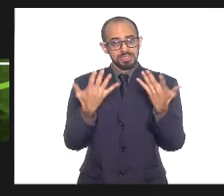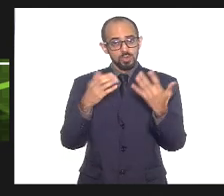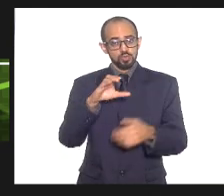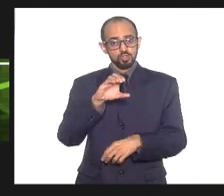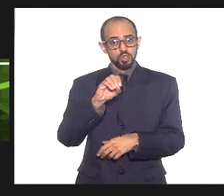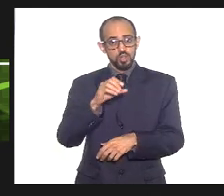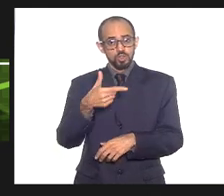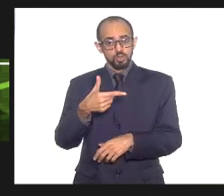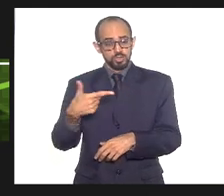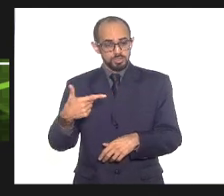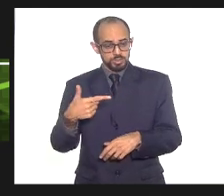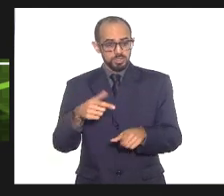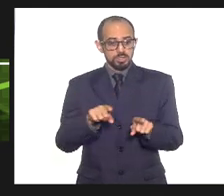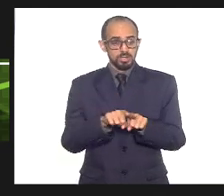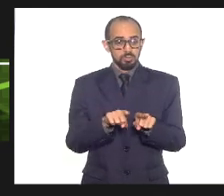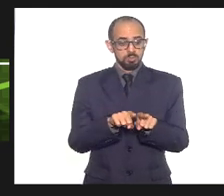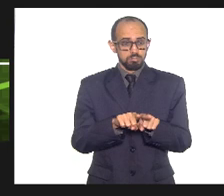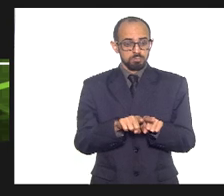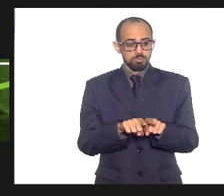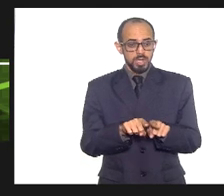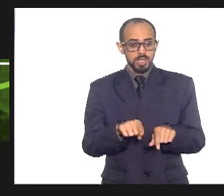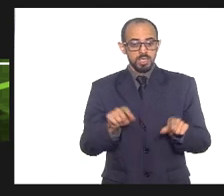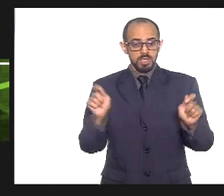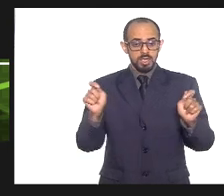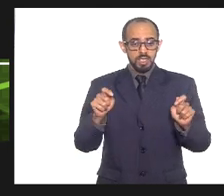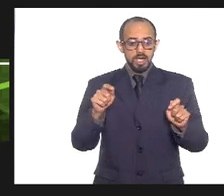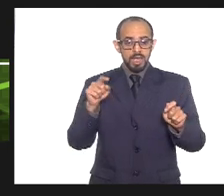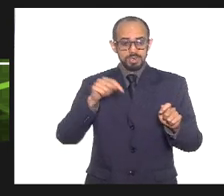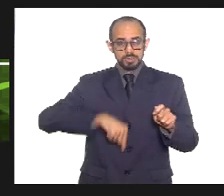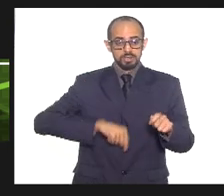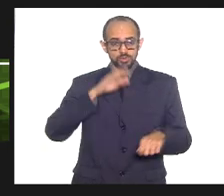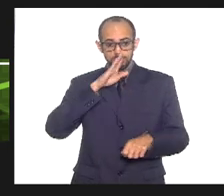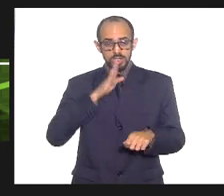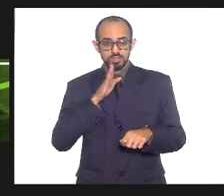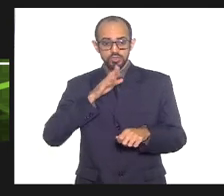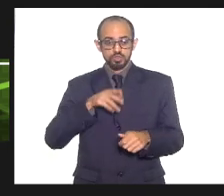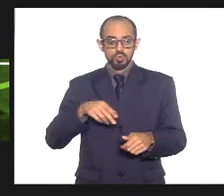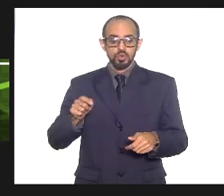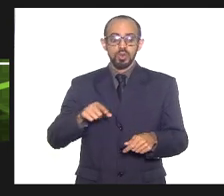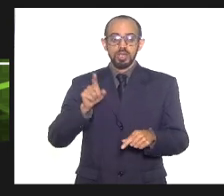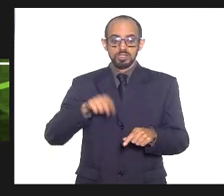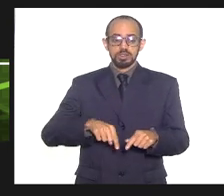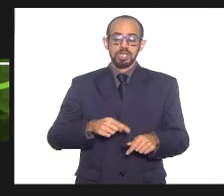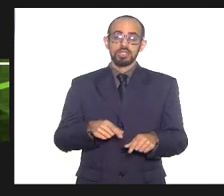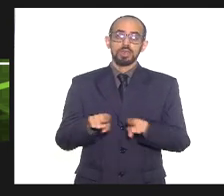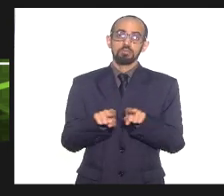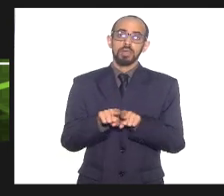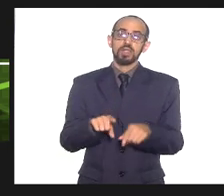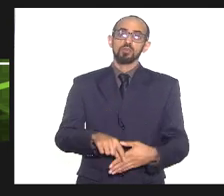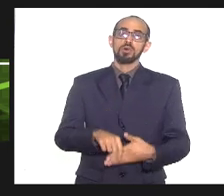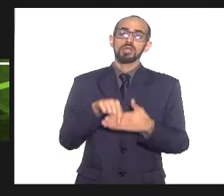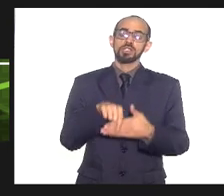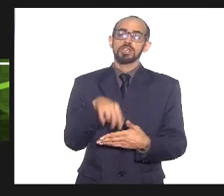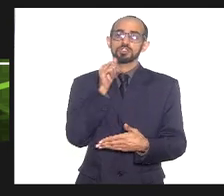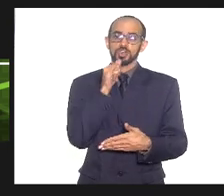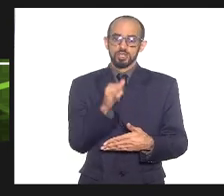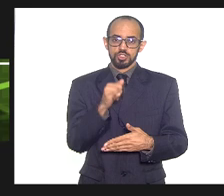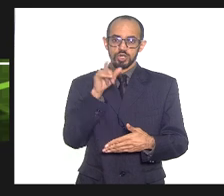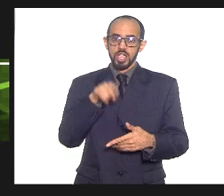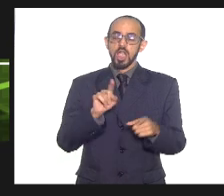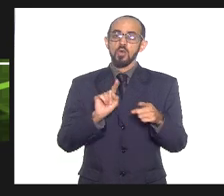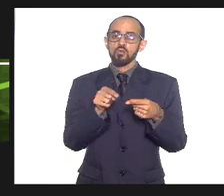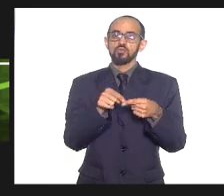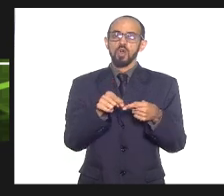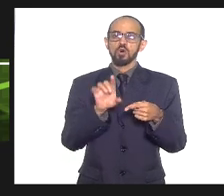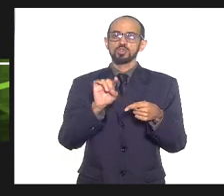nossa posição como fornecedor de energia também aqui no Brasil, como já somos em outros países. Isso passa por foco